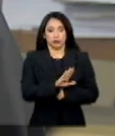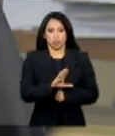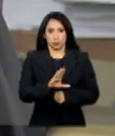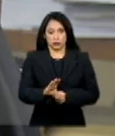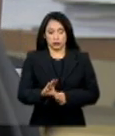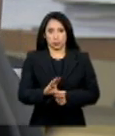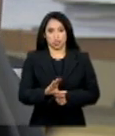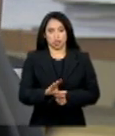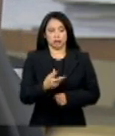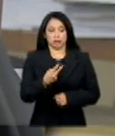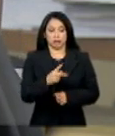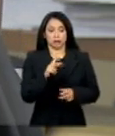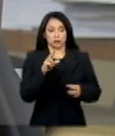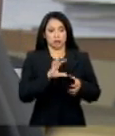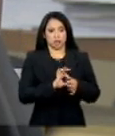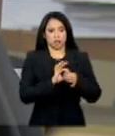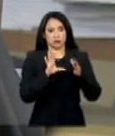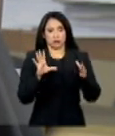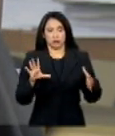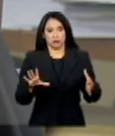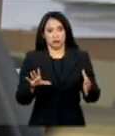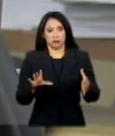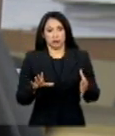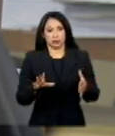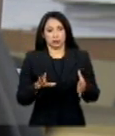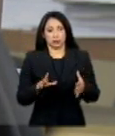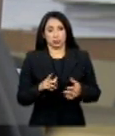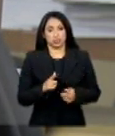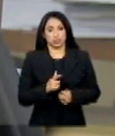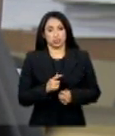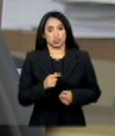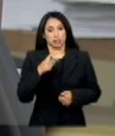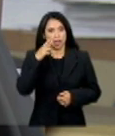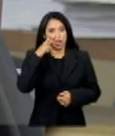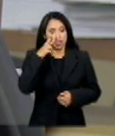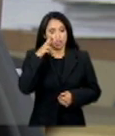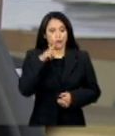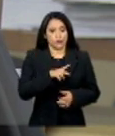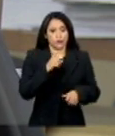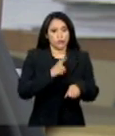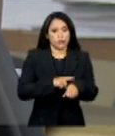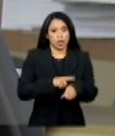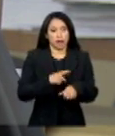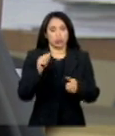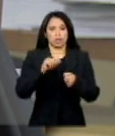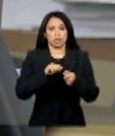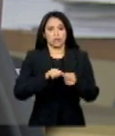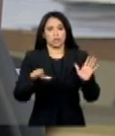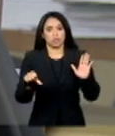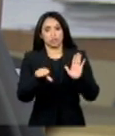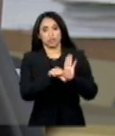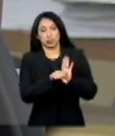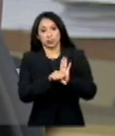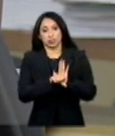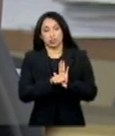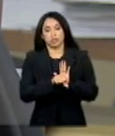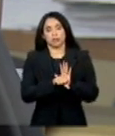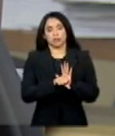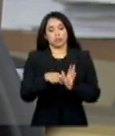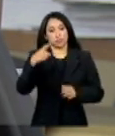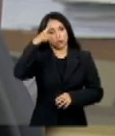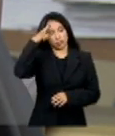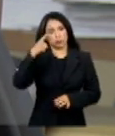procedendo à sua apreensão assim está em flagrante de ato infracional ou inexistindo ordem escrita da autoridade